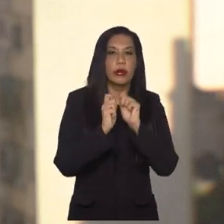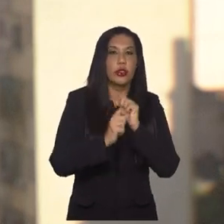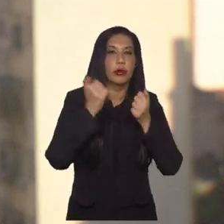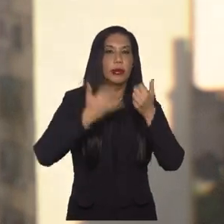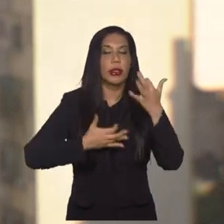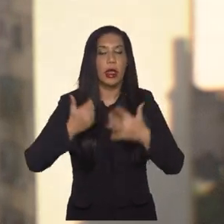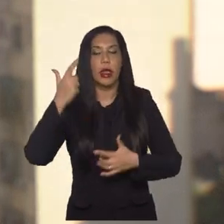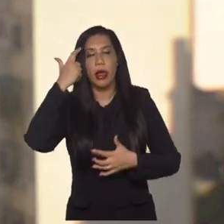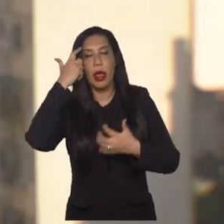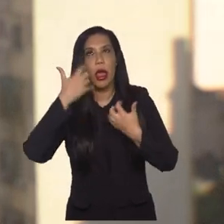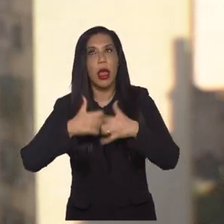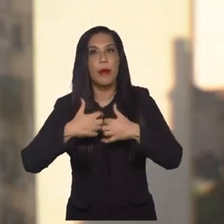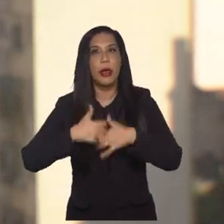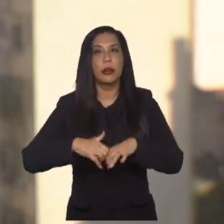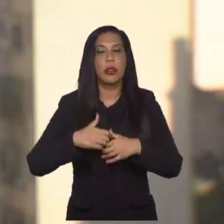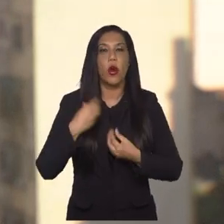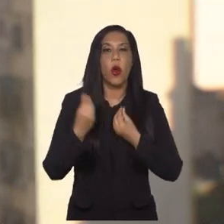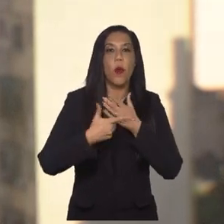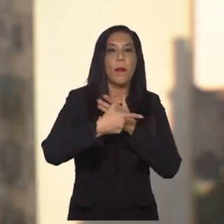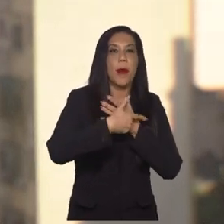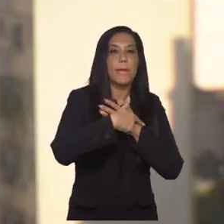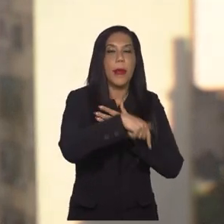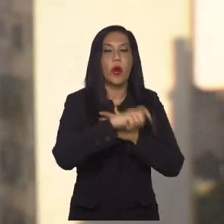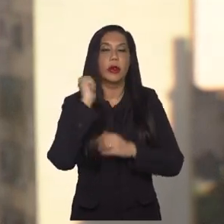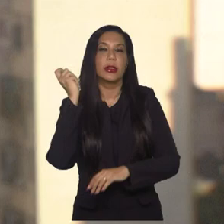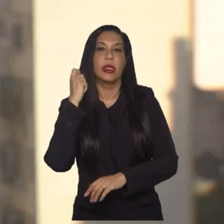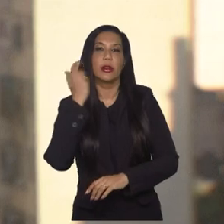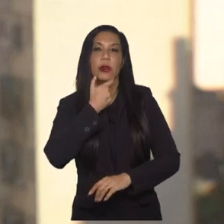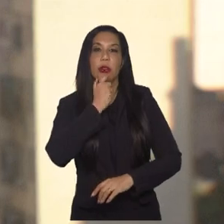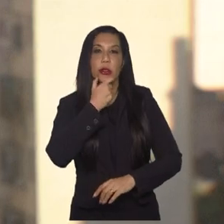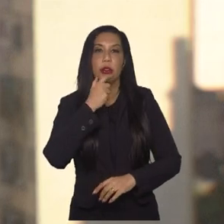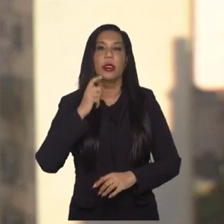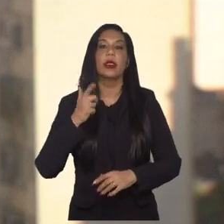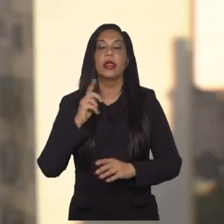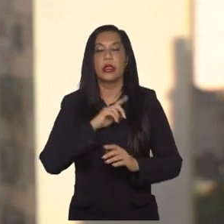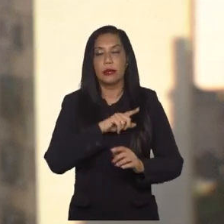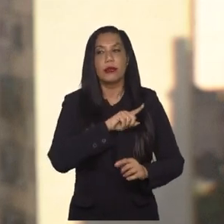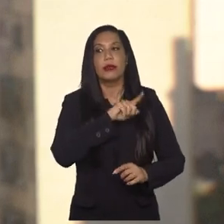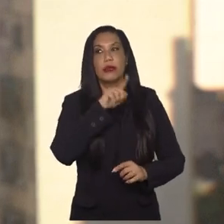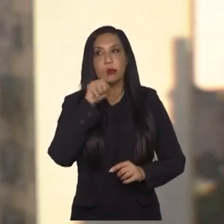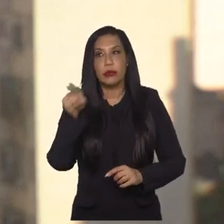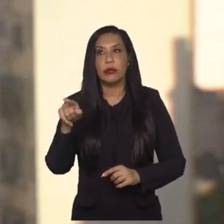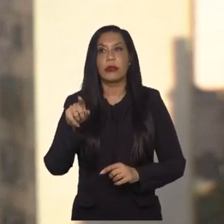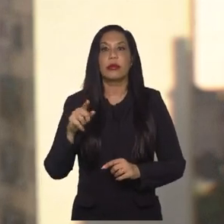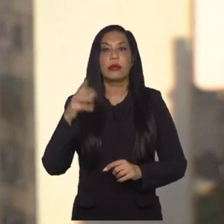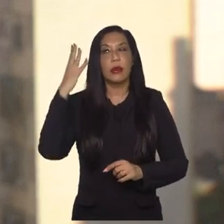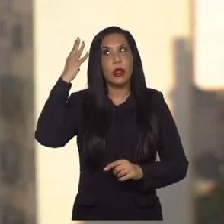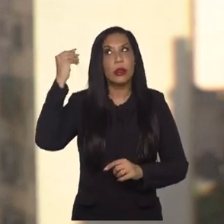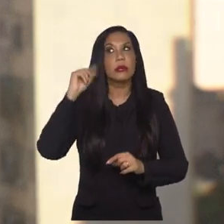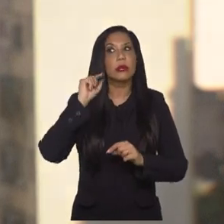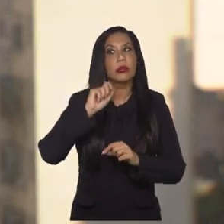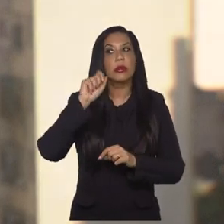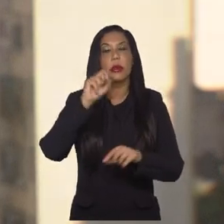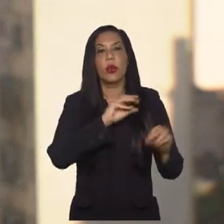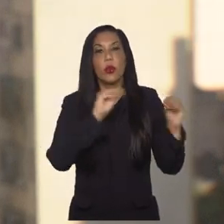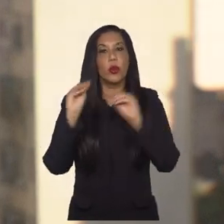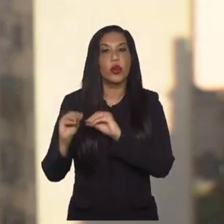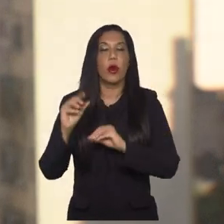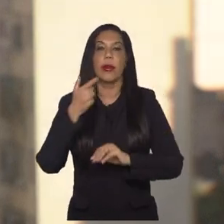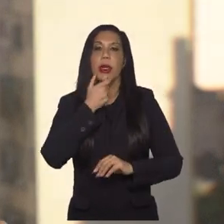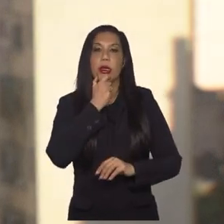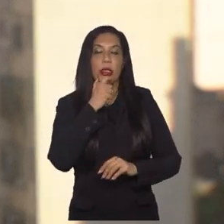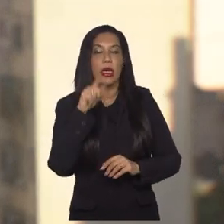ela repensar o papel dela na seleção holandesa e seguir para a seleção da Inglaterra. E uma das coisas também primordiais que você colocou